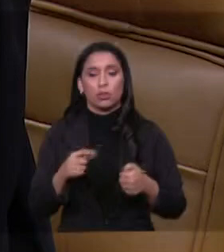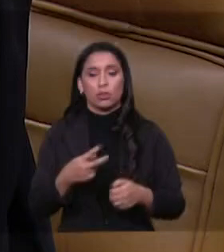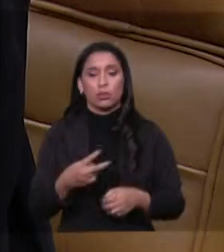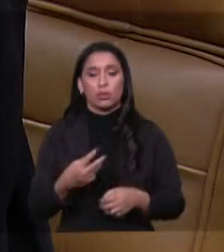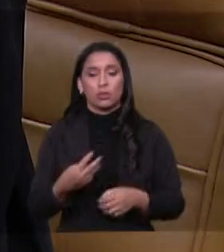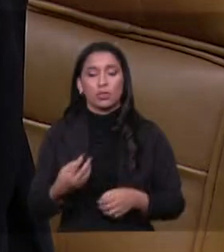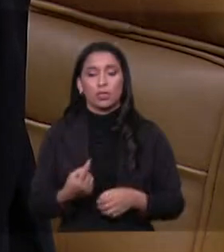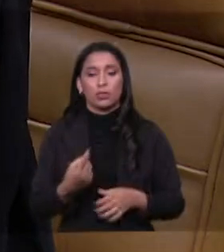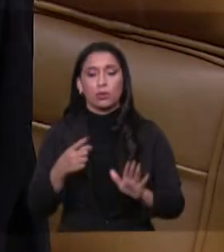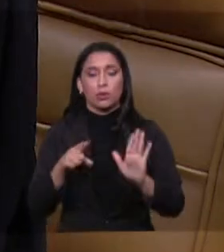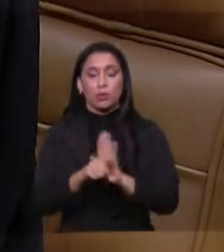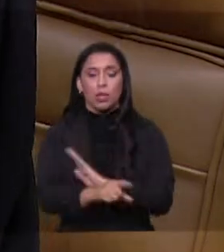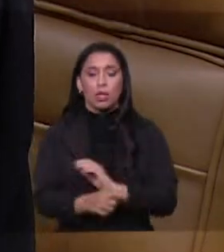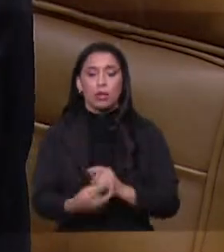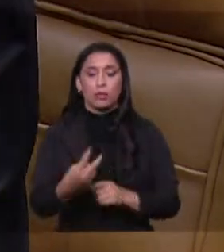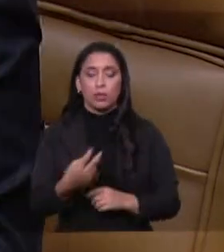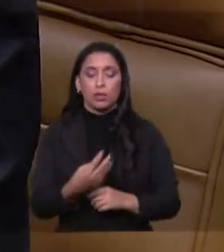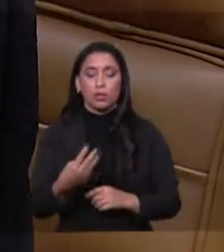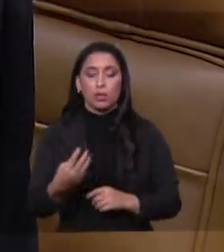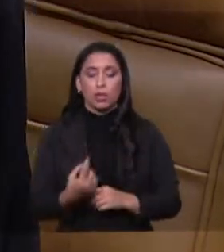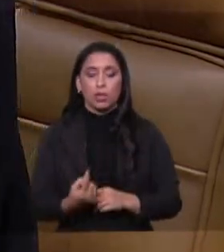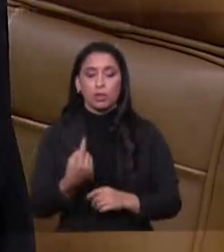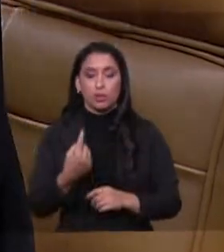parágrafo 1º da Constituição.